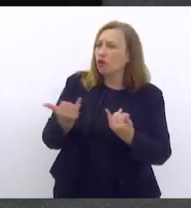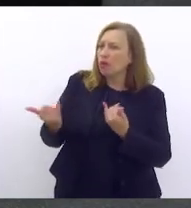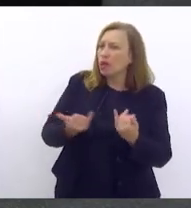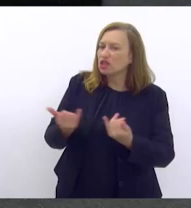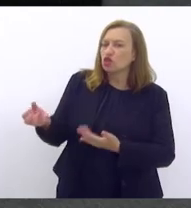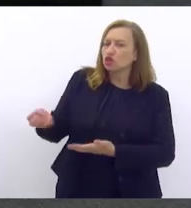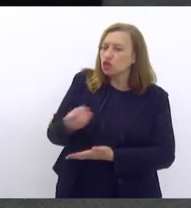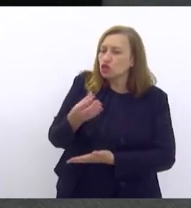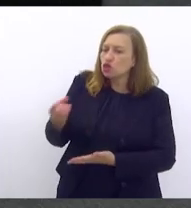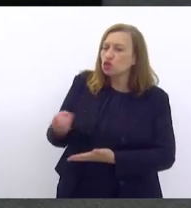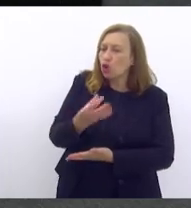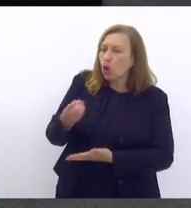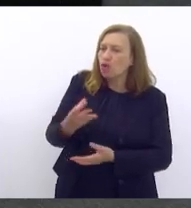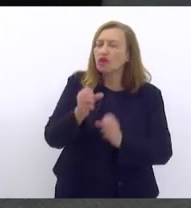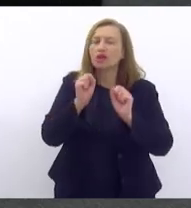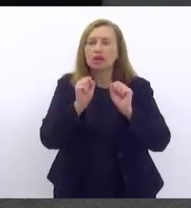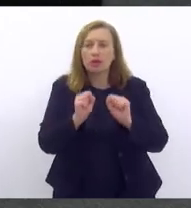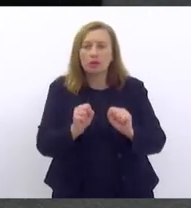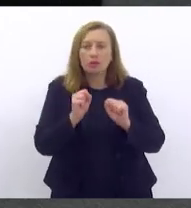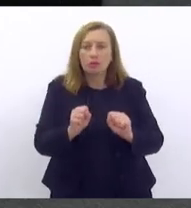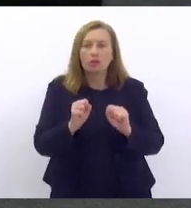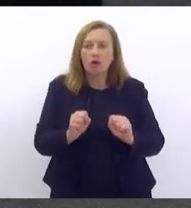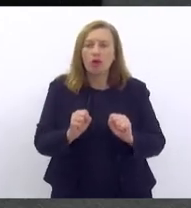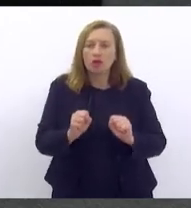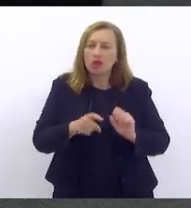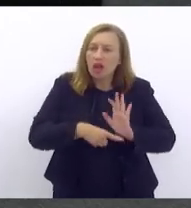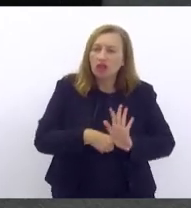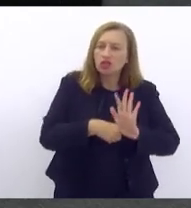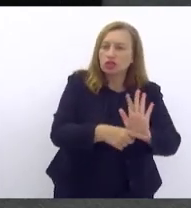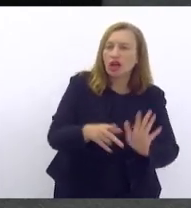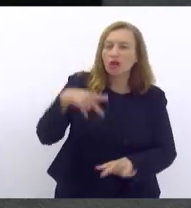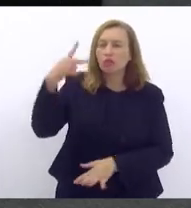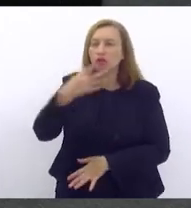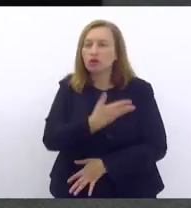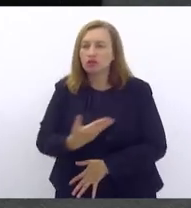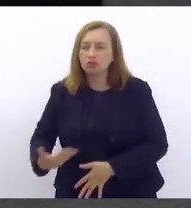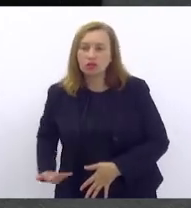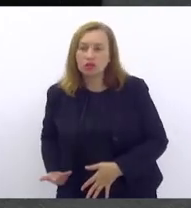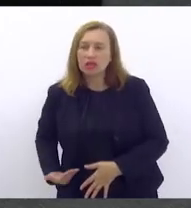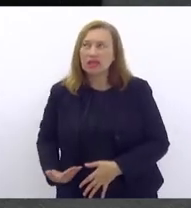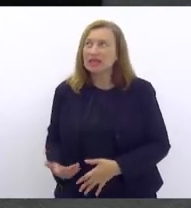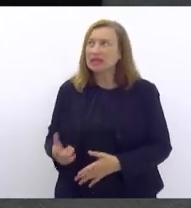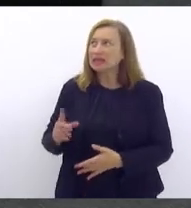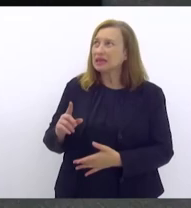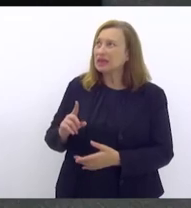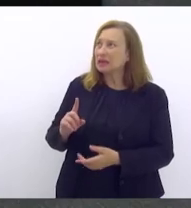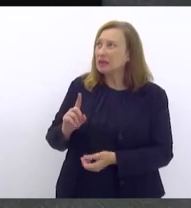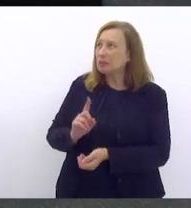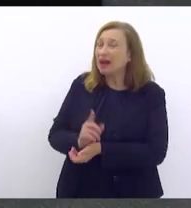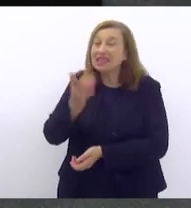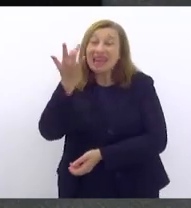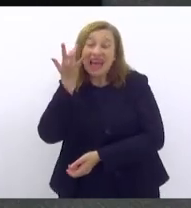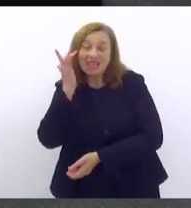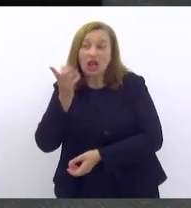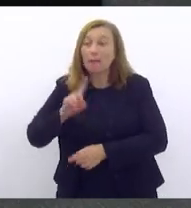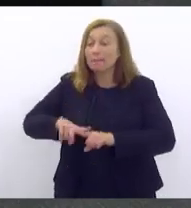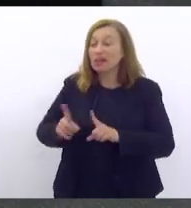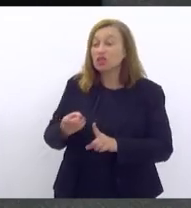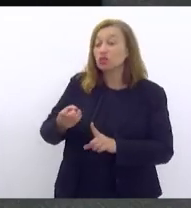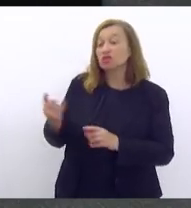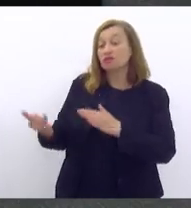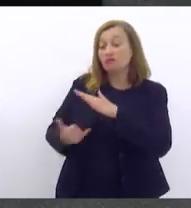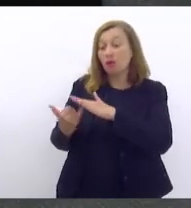atualizados que possam subsidiar políticas públicas que não saiam do achismo, mas com dados